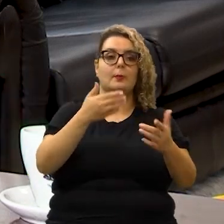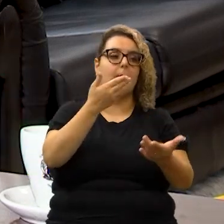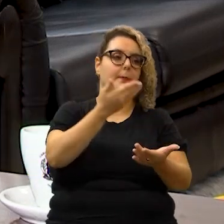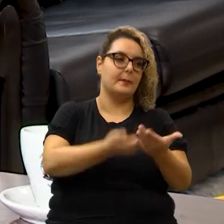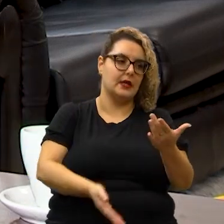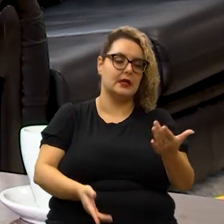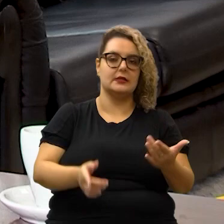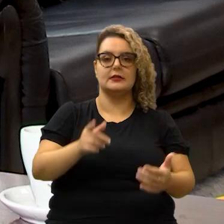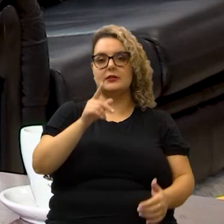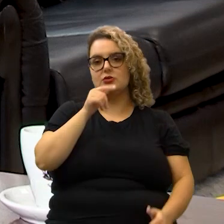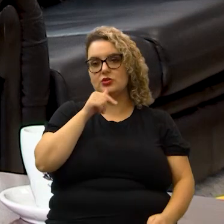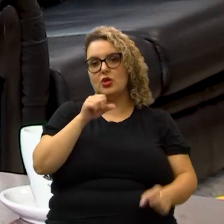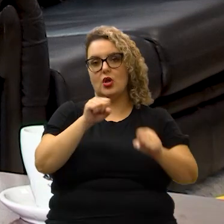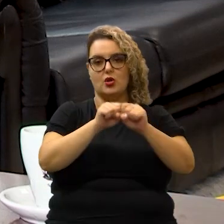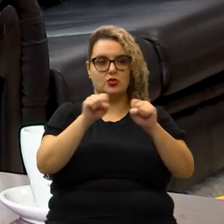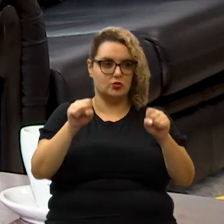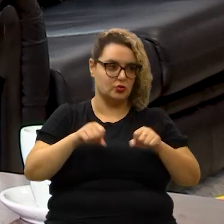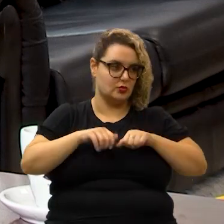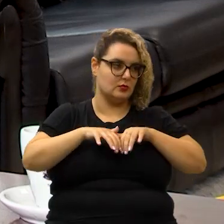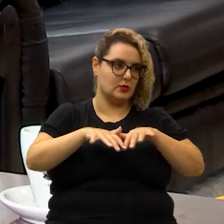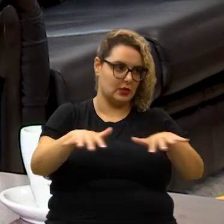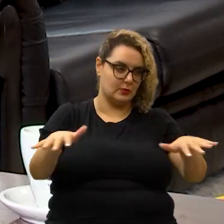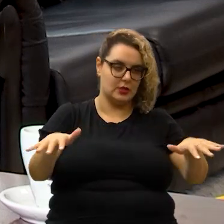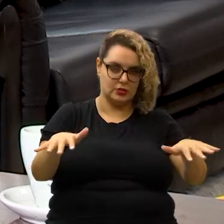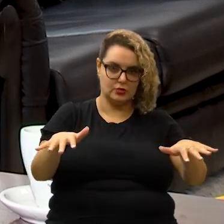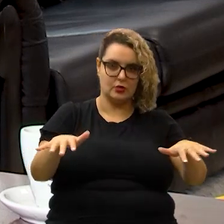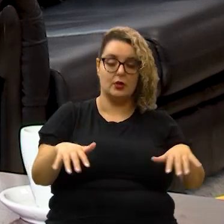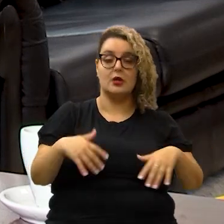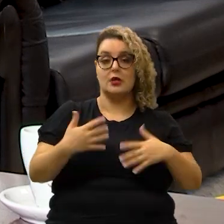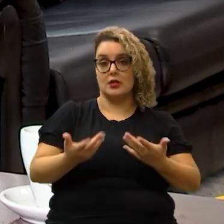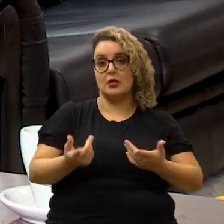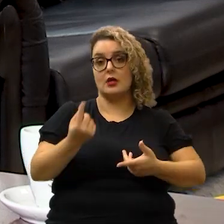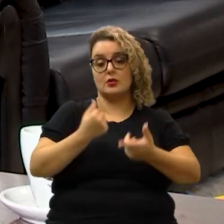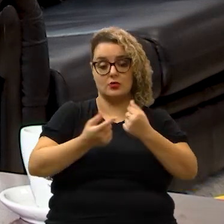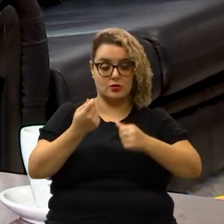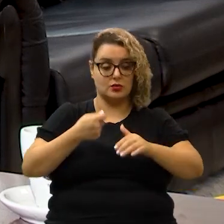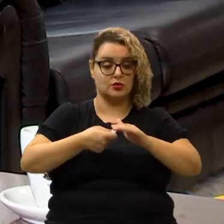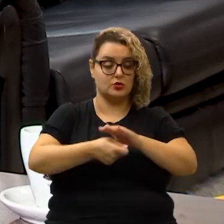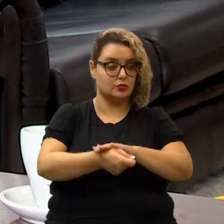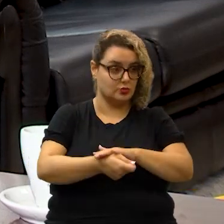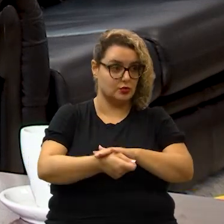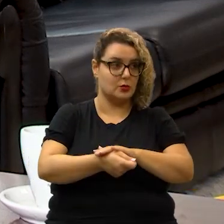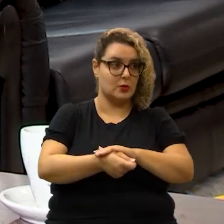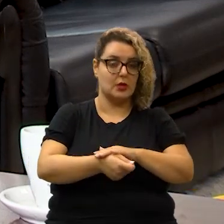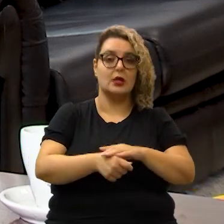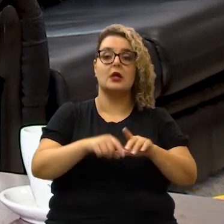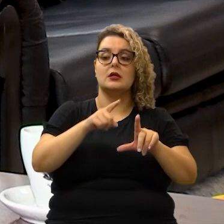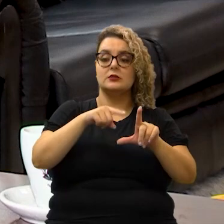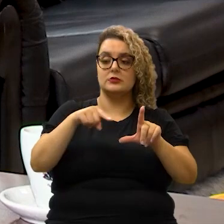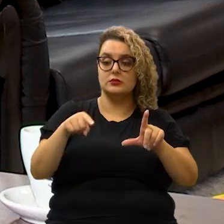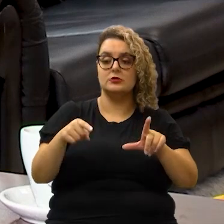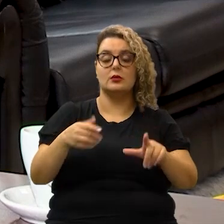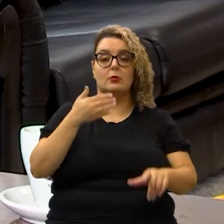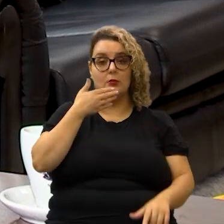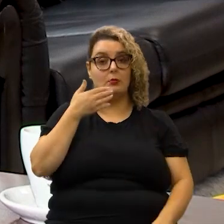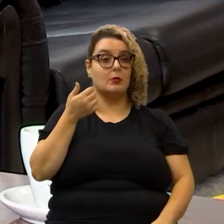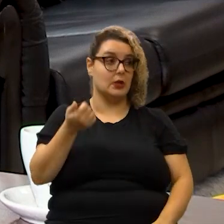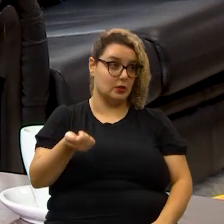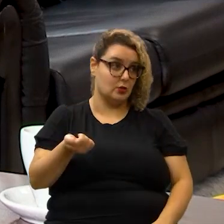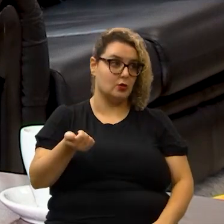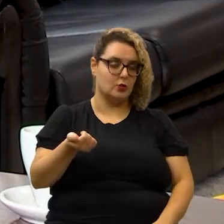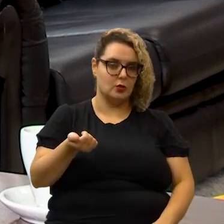de distribuição, né? E com esse investimento, esses indicadores estão melhorando. Então, esse conjunto